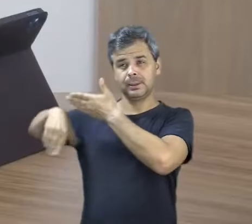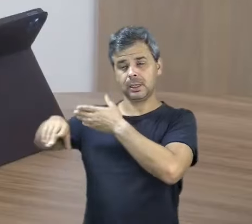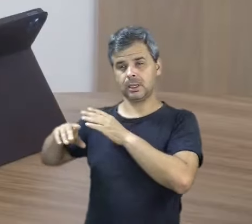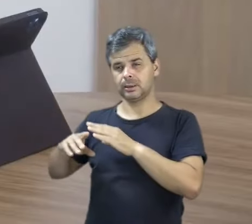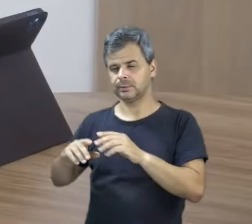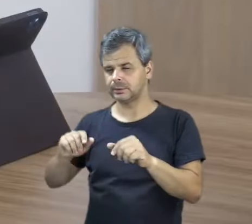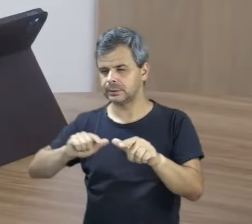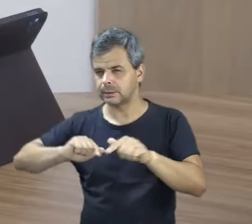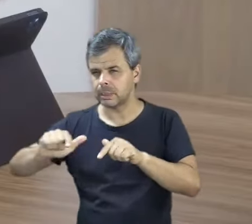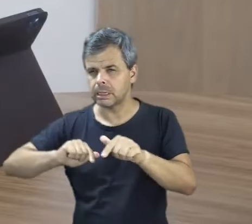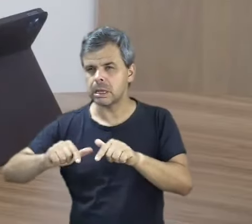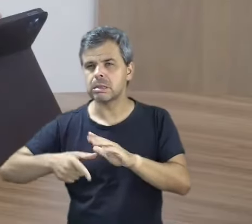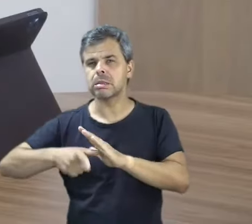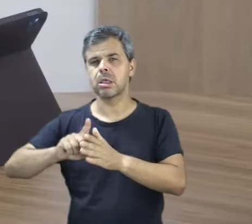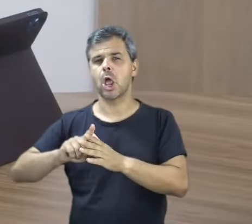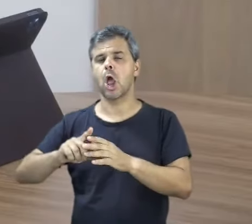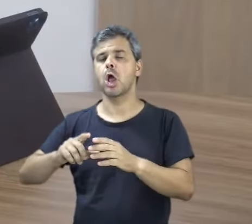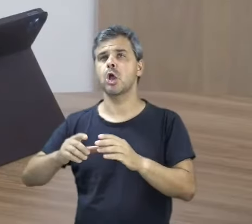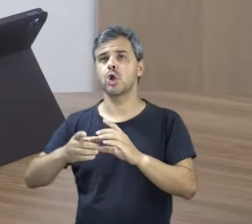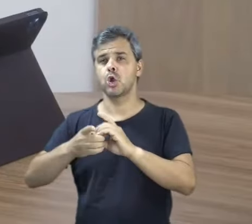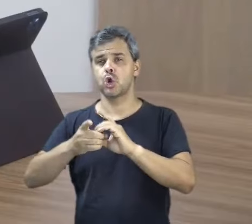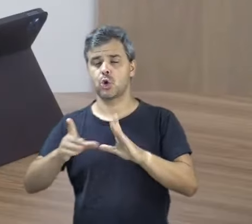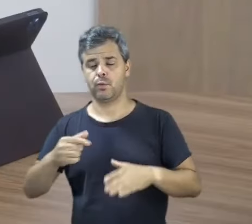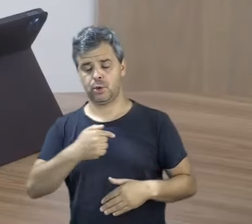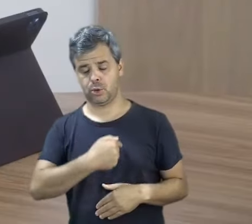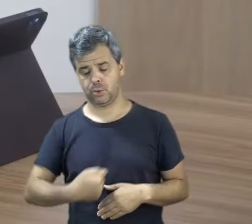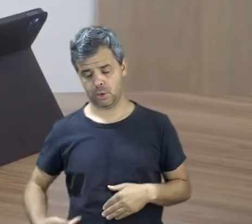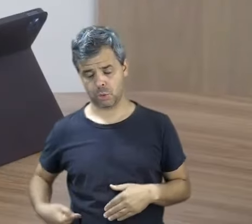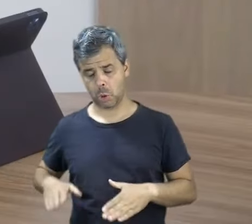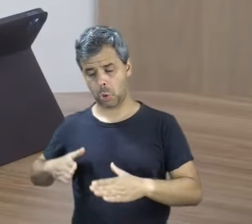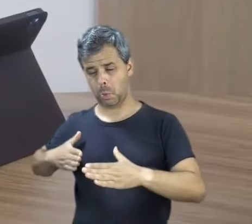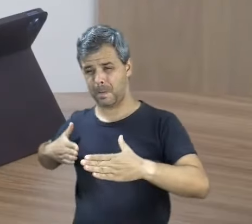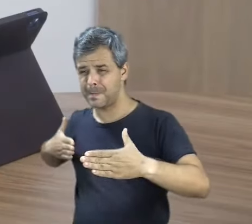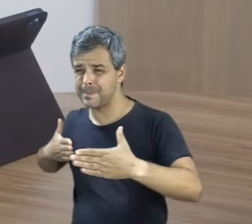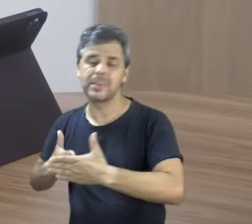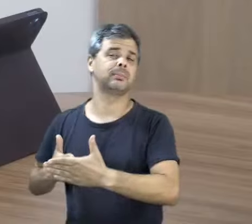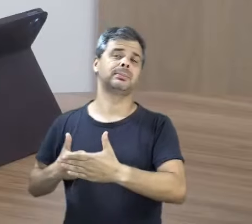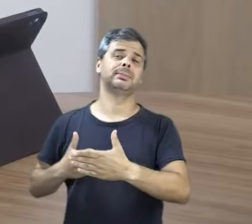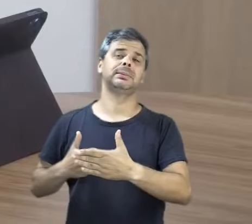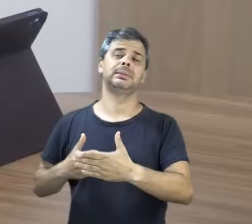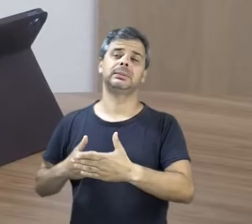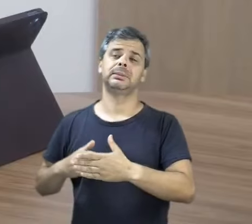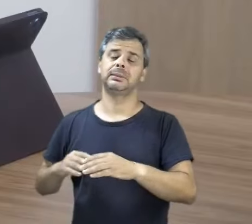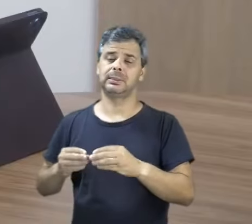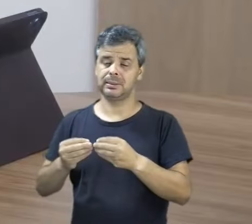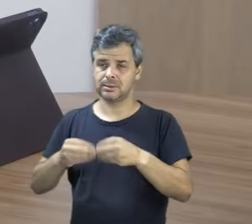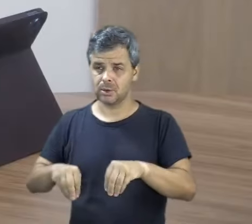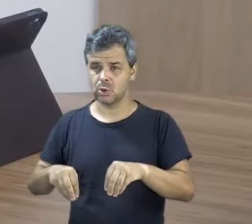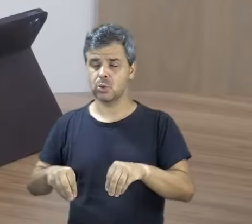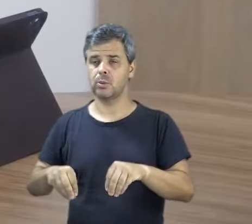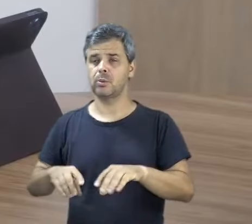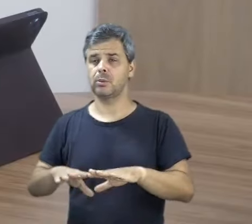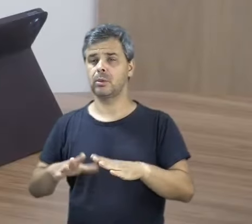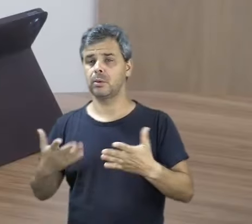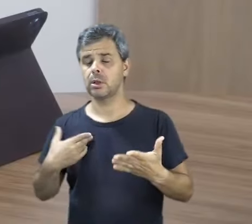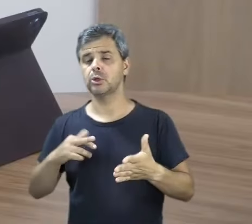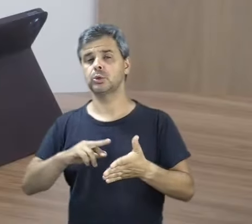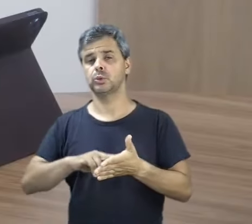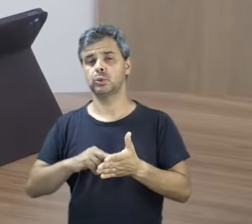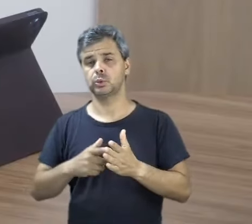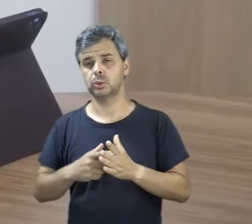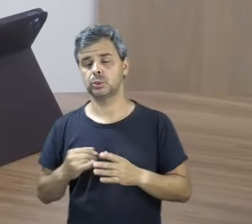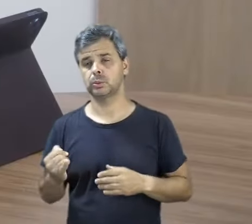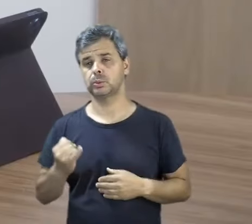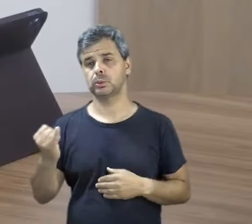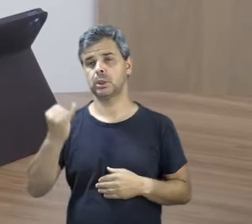ali de governos democráticos, né? Então interromper esse processo trouxe um prejuízo, né,